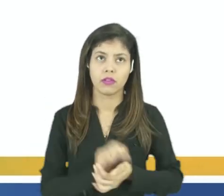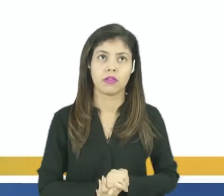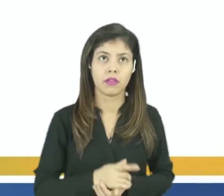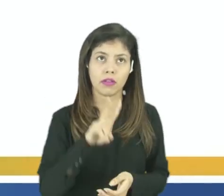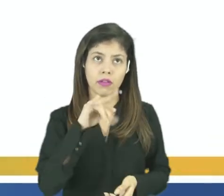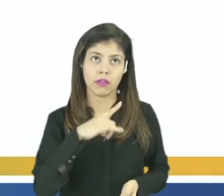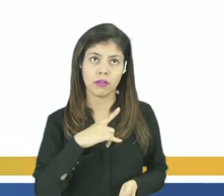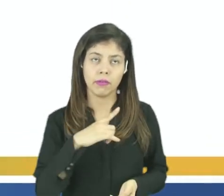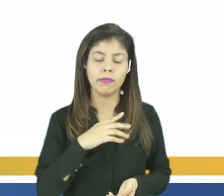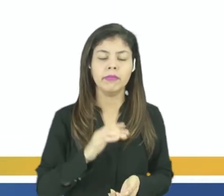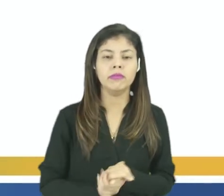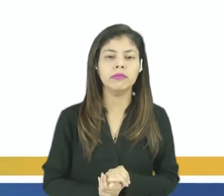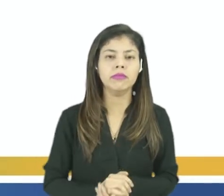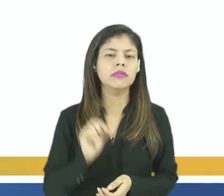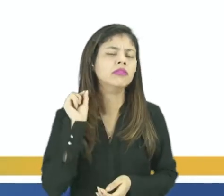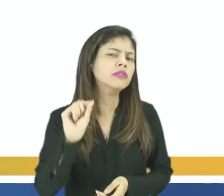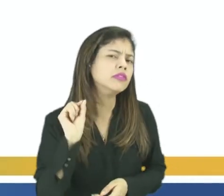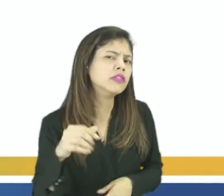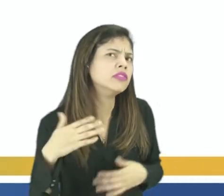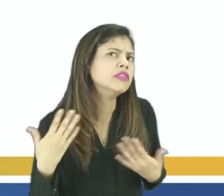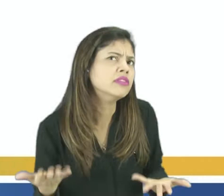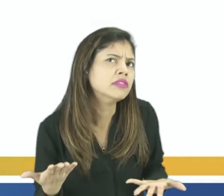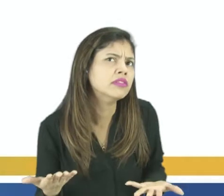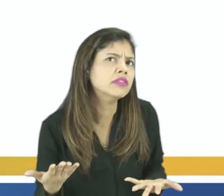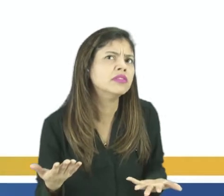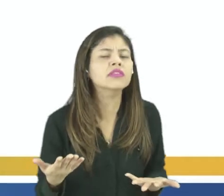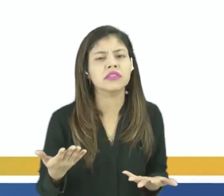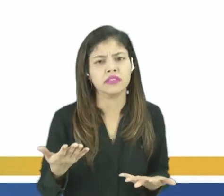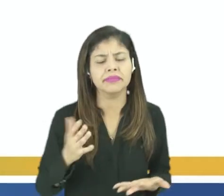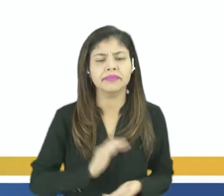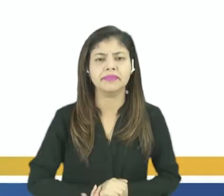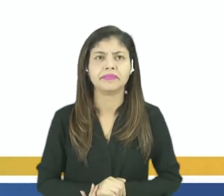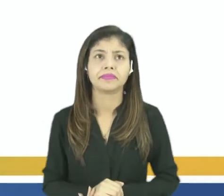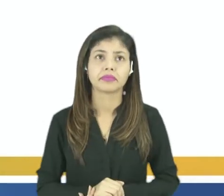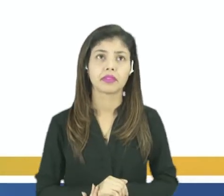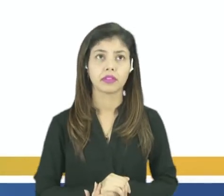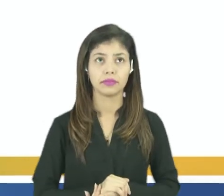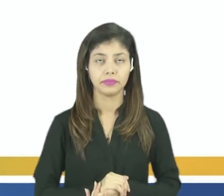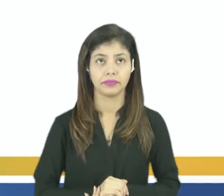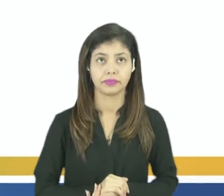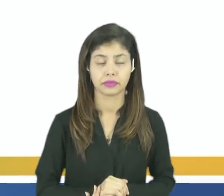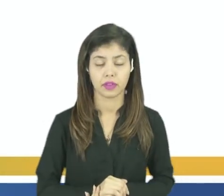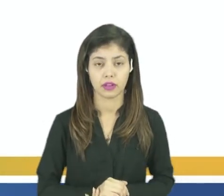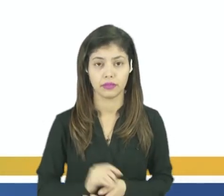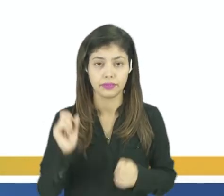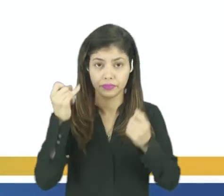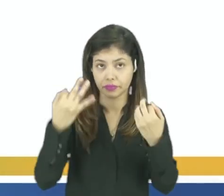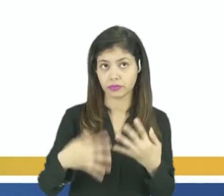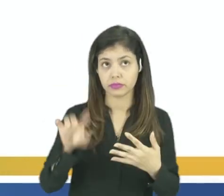vermelho com o azul, realmente dá o roxo. Então vamos lá, pessoal. Essa figura aqui, ó,